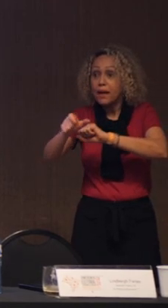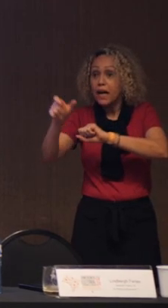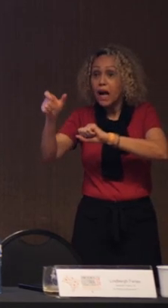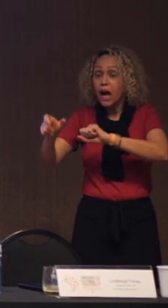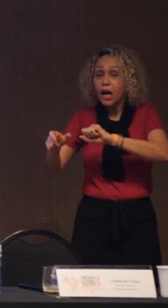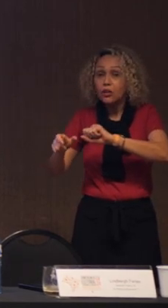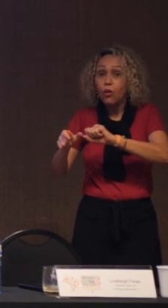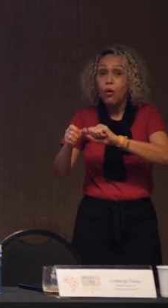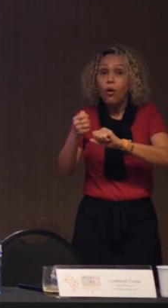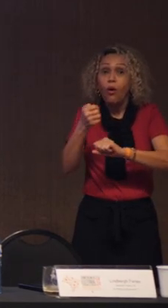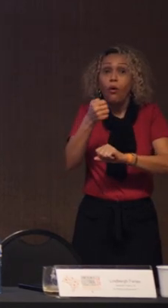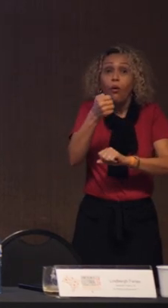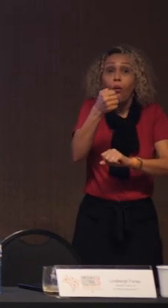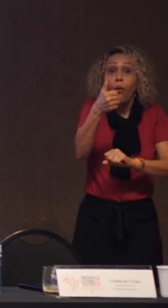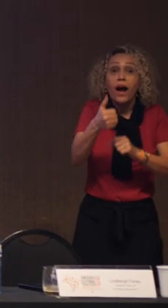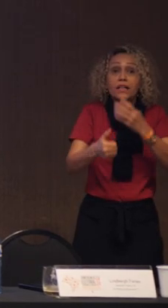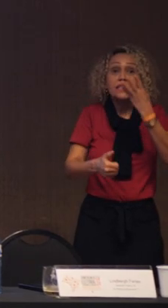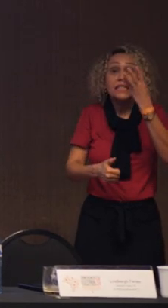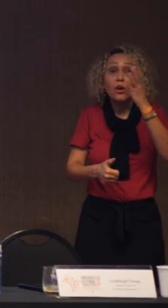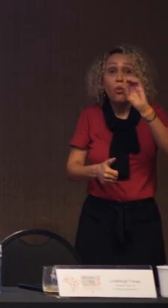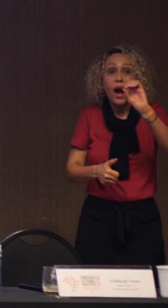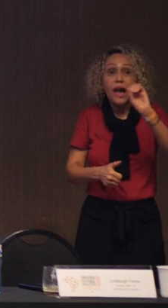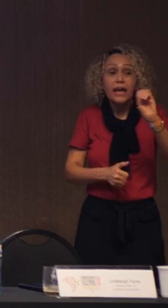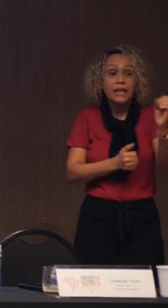ali eu disse o seguinte,